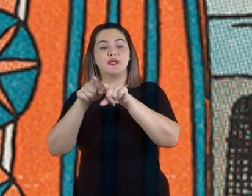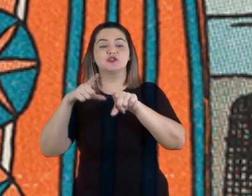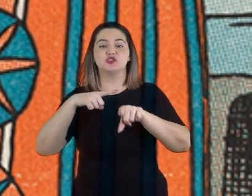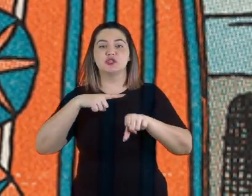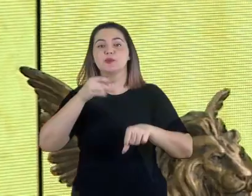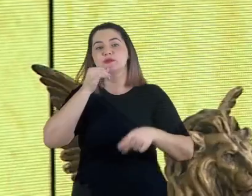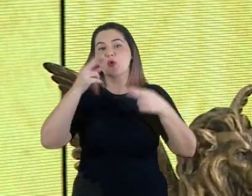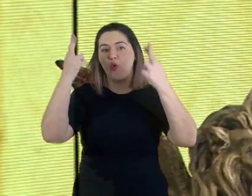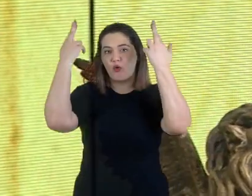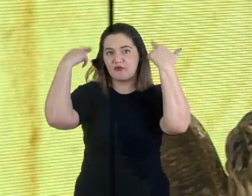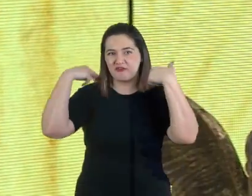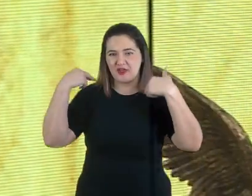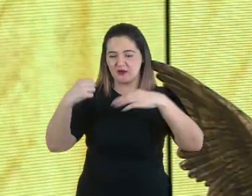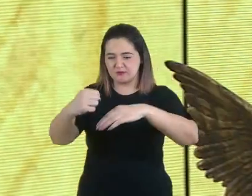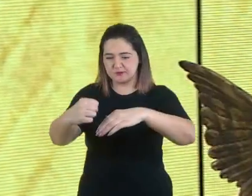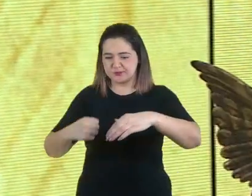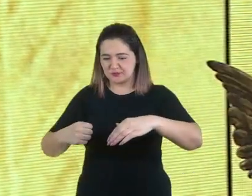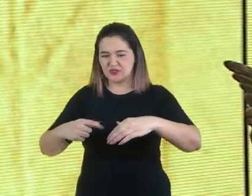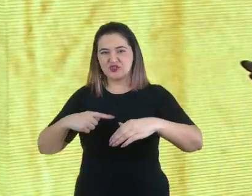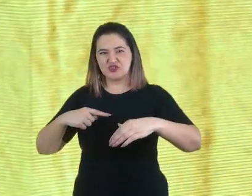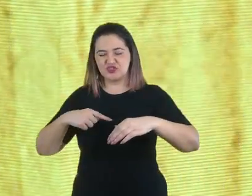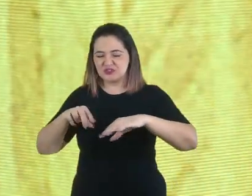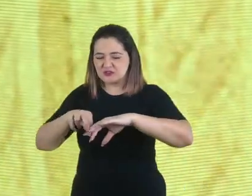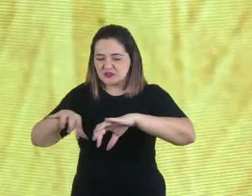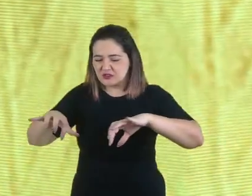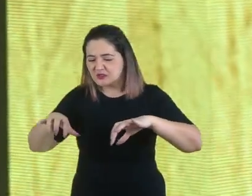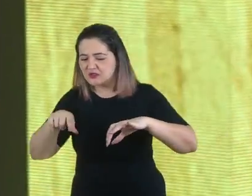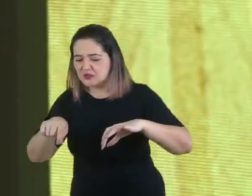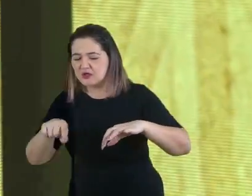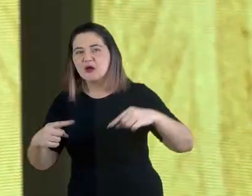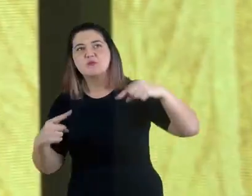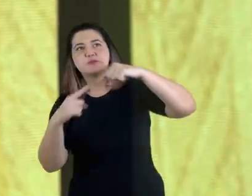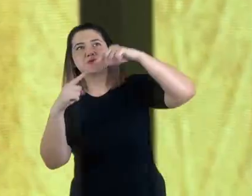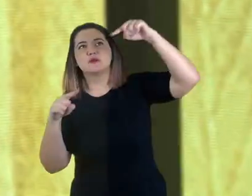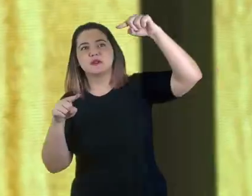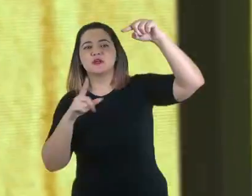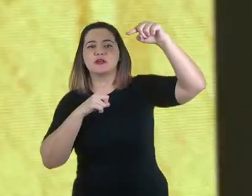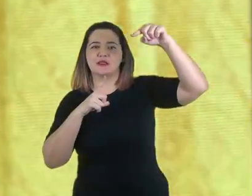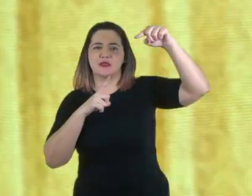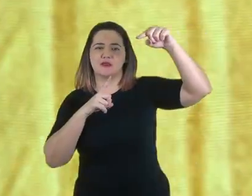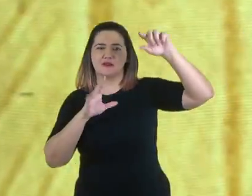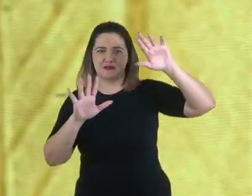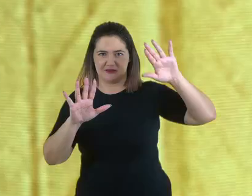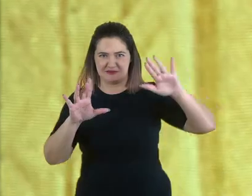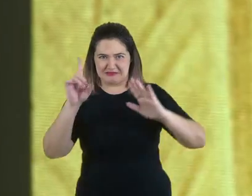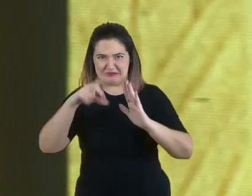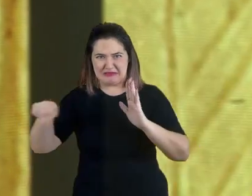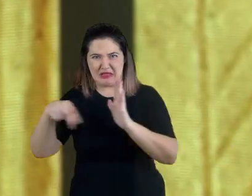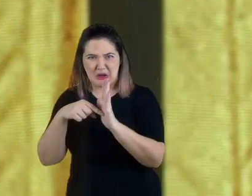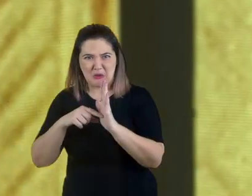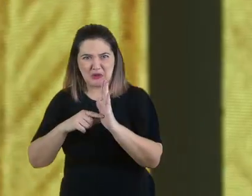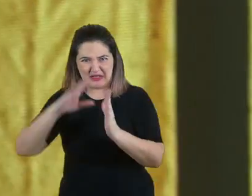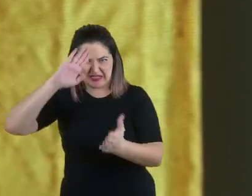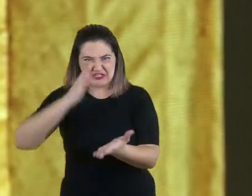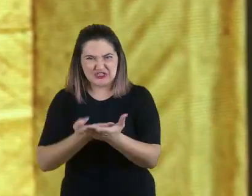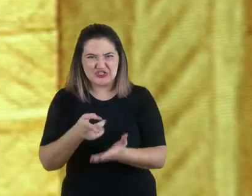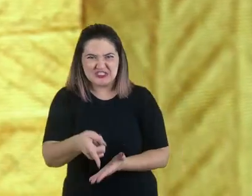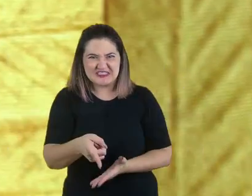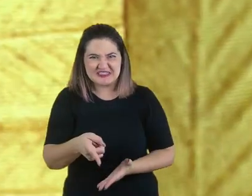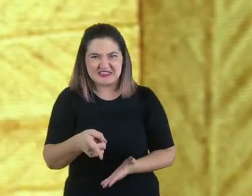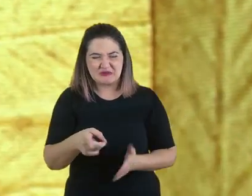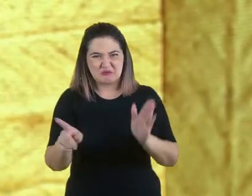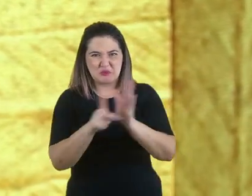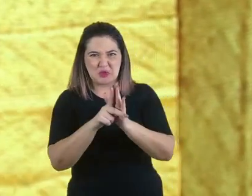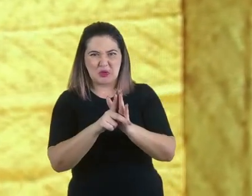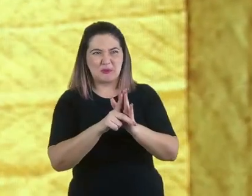ovelhas. Mas calma, Daniel não está endossando essa crença pagã. Ele está apenas usando um termo técnico que lhe